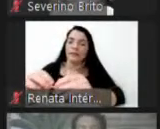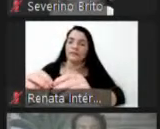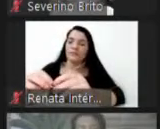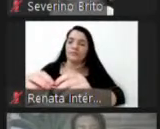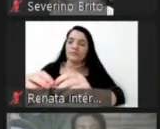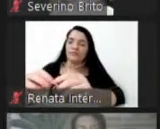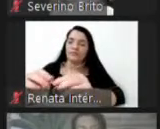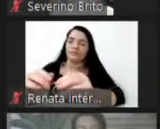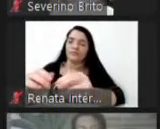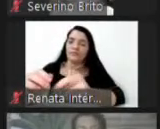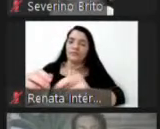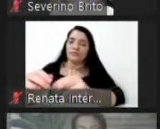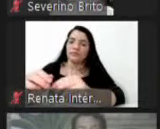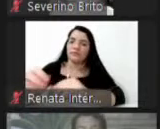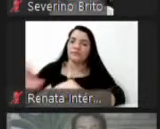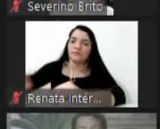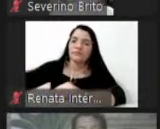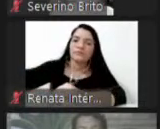Fábio Elias da Cruz,